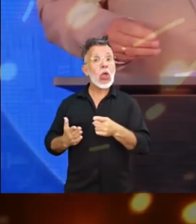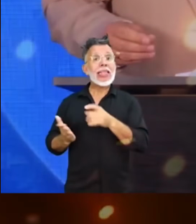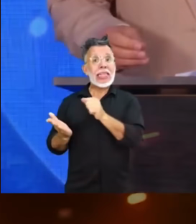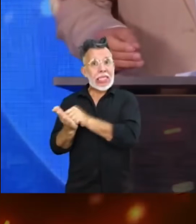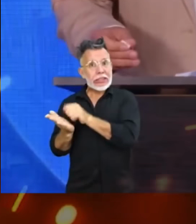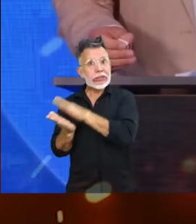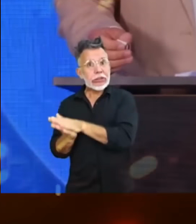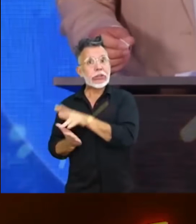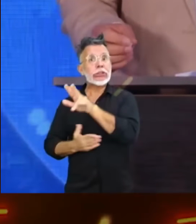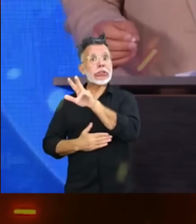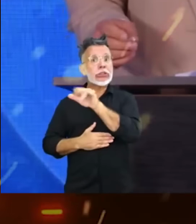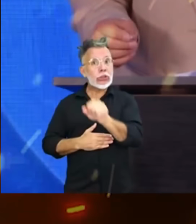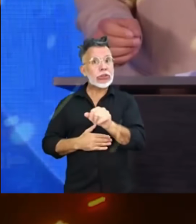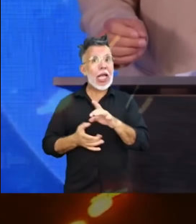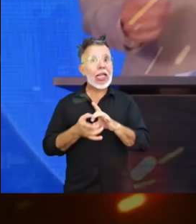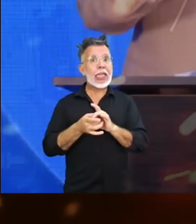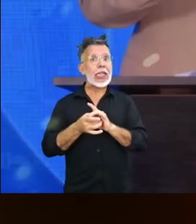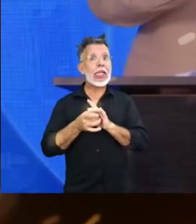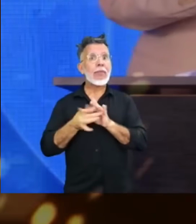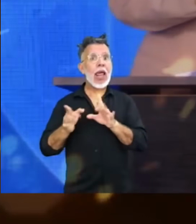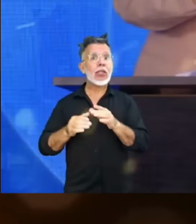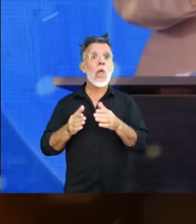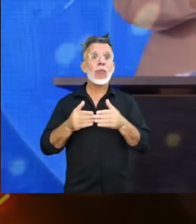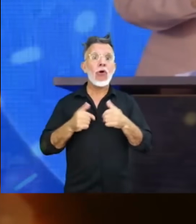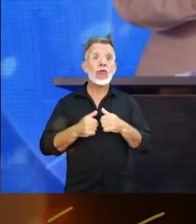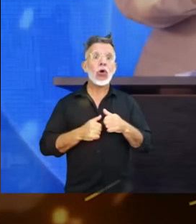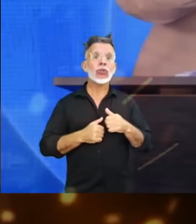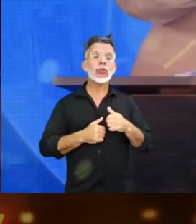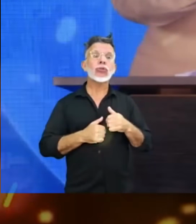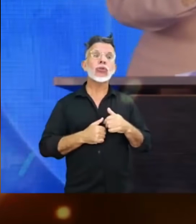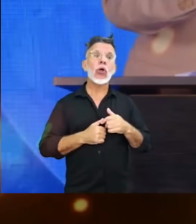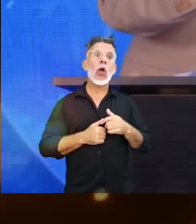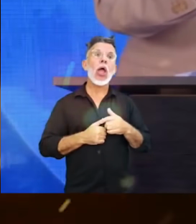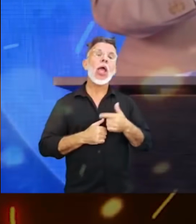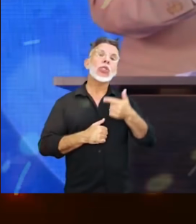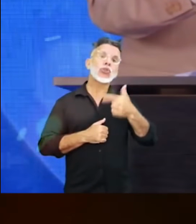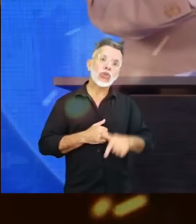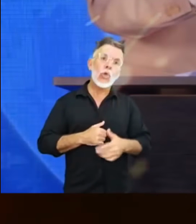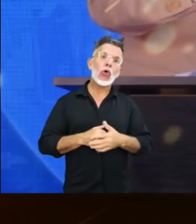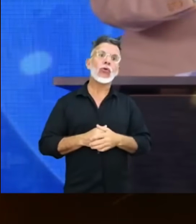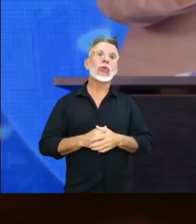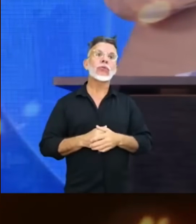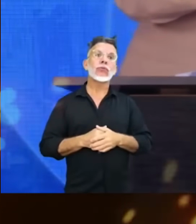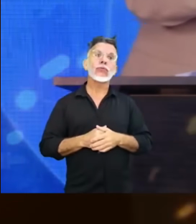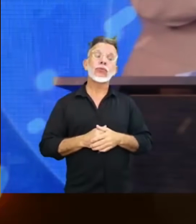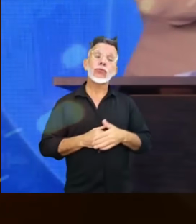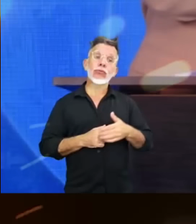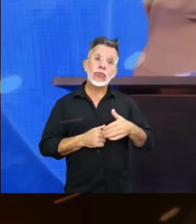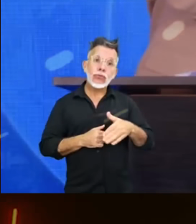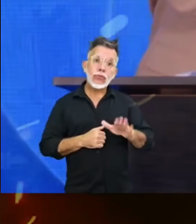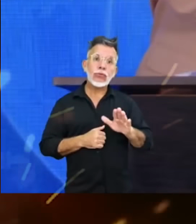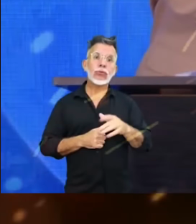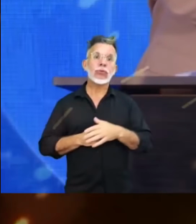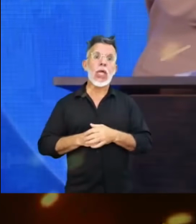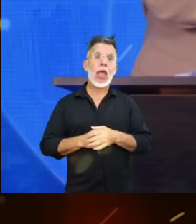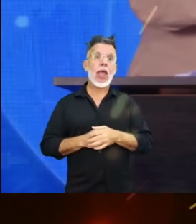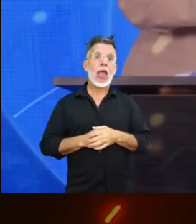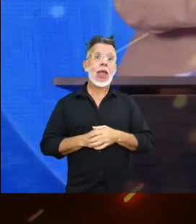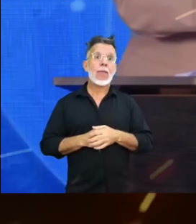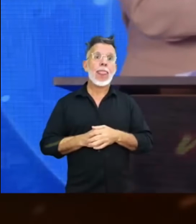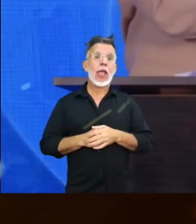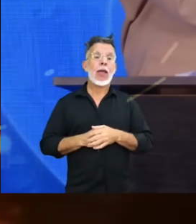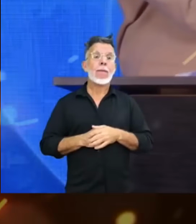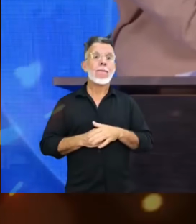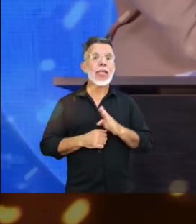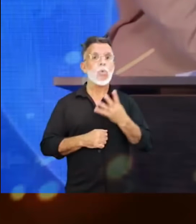senhor está liberado por favor nós vamos rodar eu interrompi ele não aos 35 relógio parou aos 35 eu o interrompi aos 40 segundos por